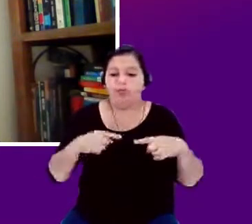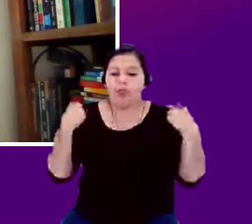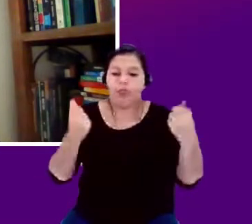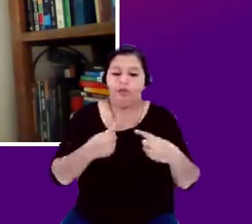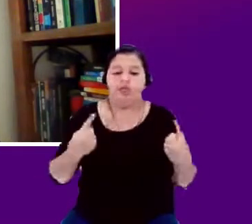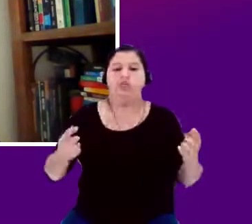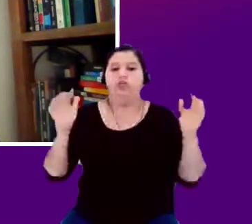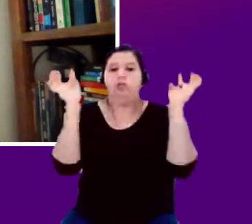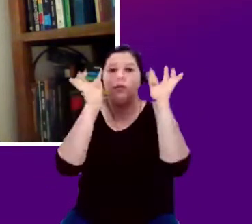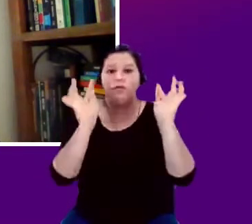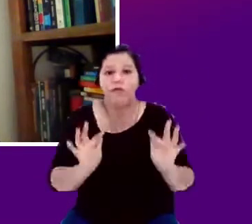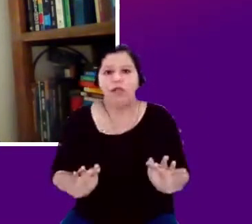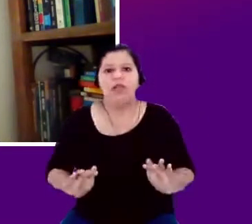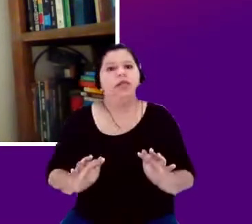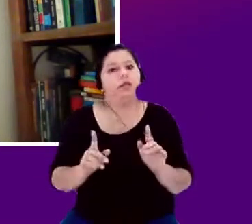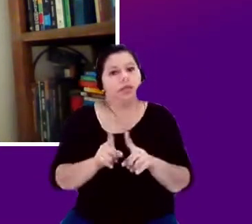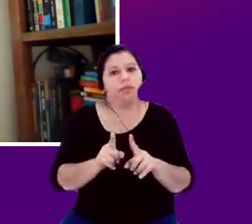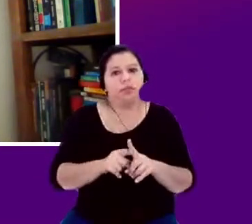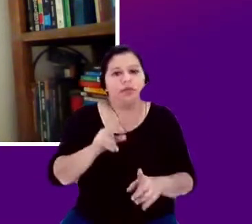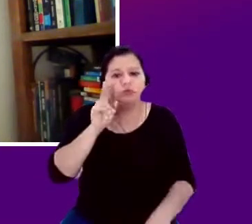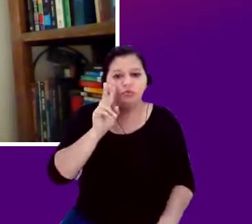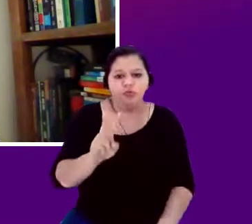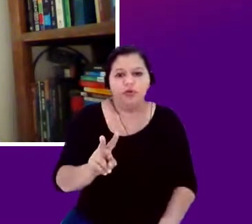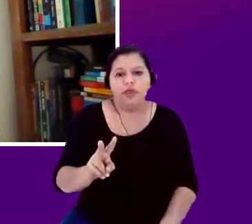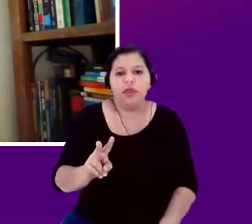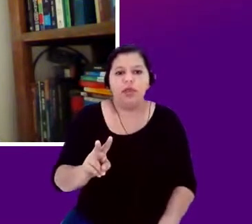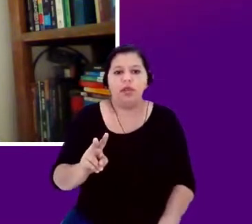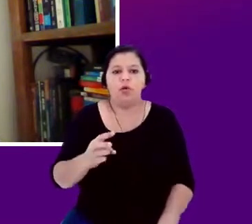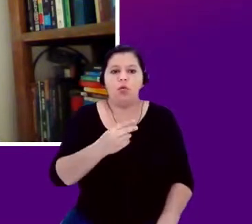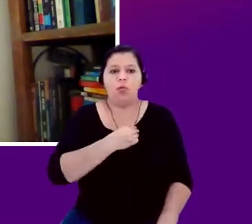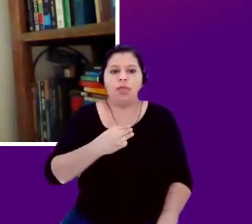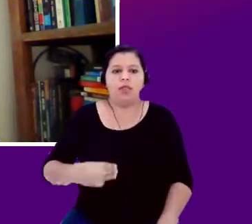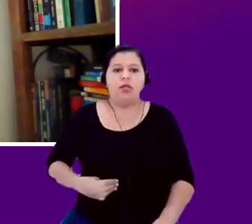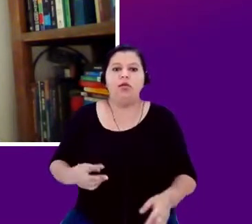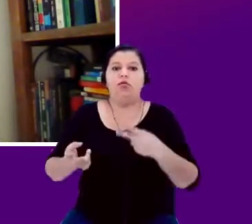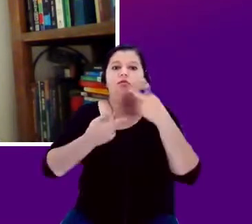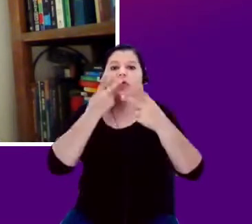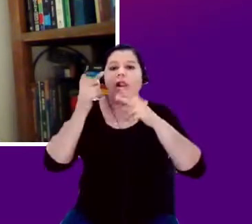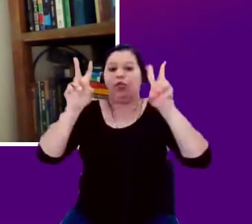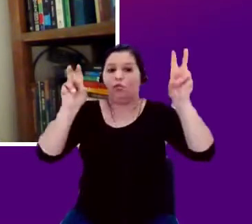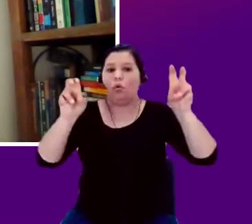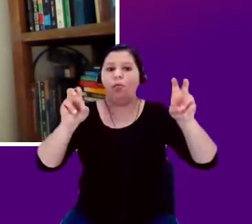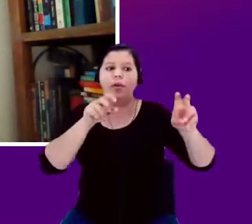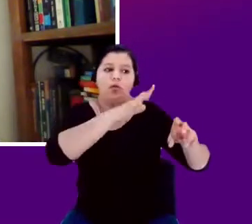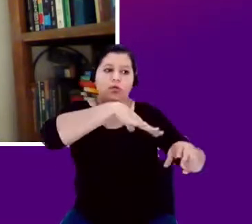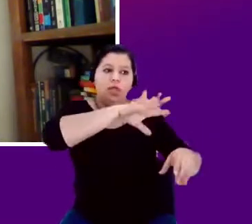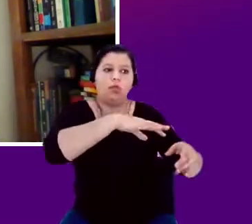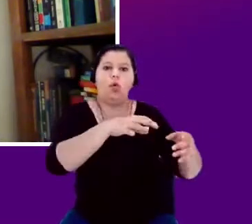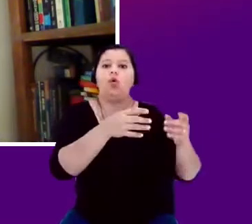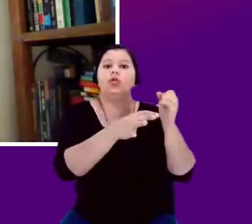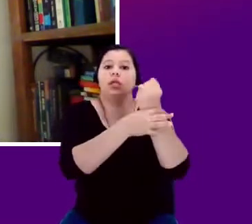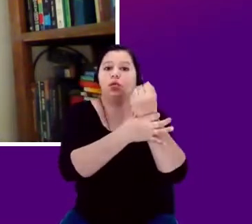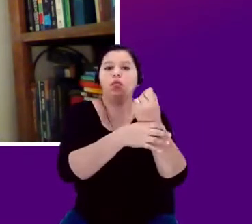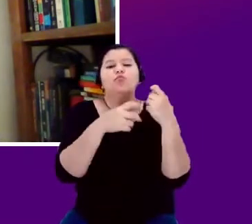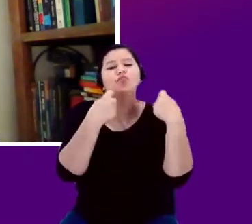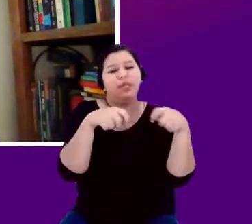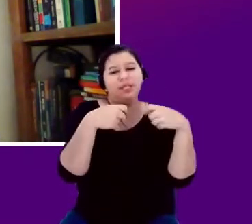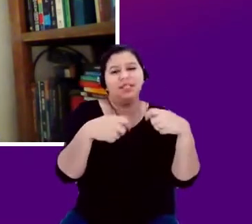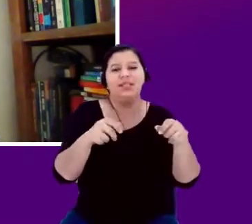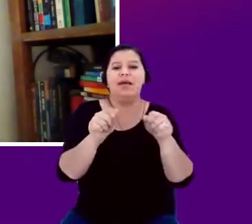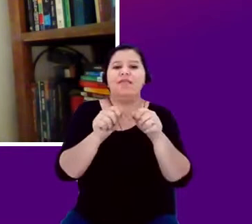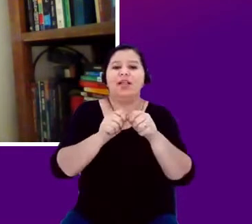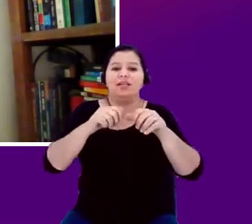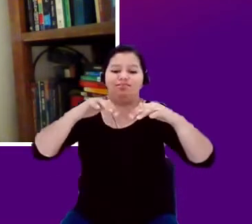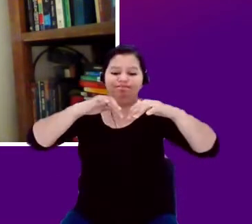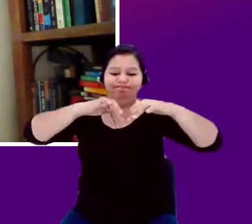fiquei feliz aqui também de ver o ministro comentando a necessidade realmente do setor de seguros fazer distinção. Acho que você,